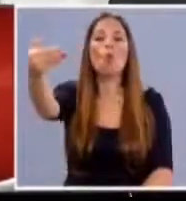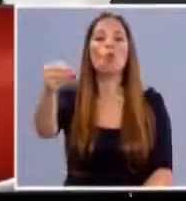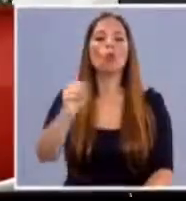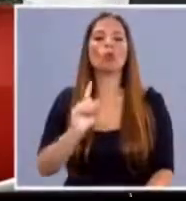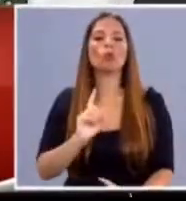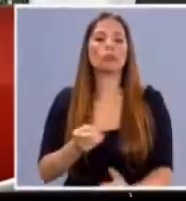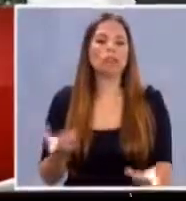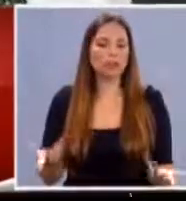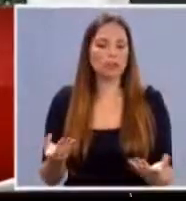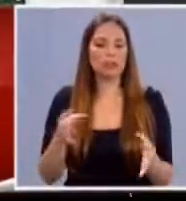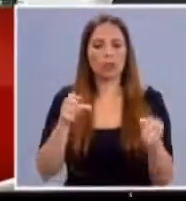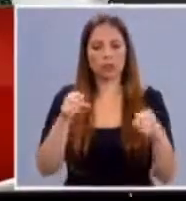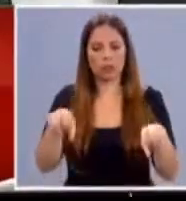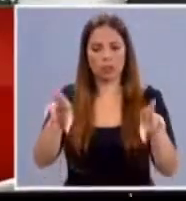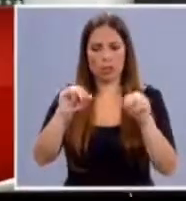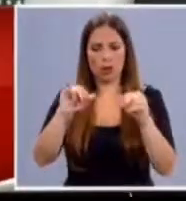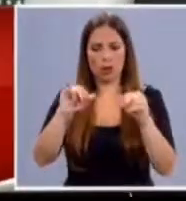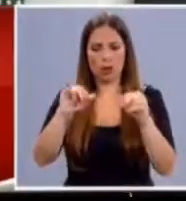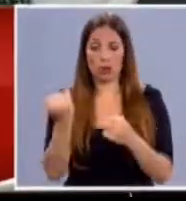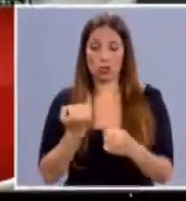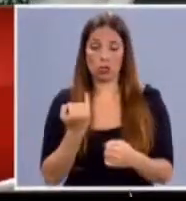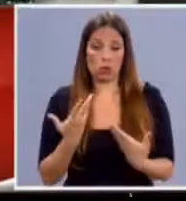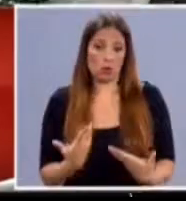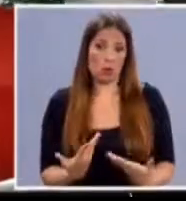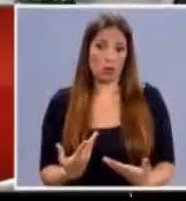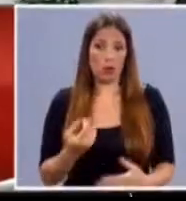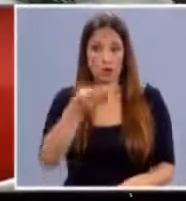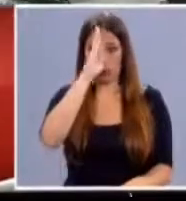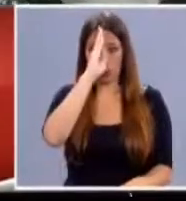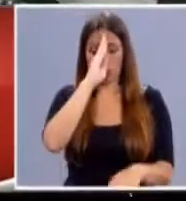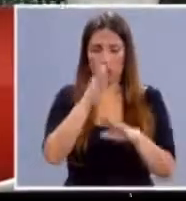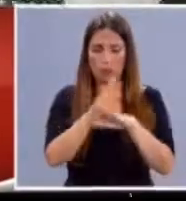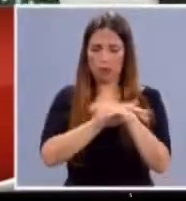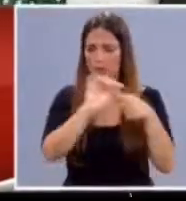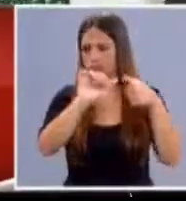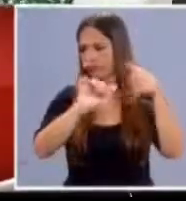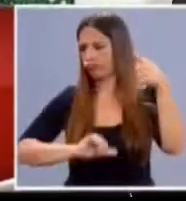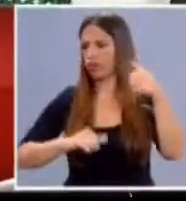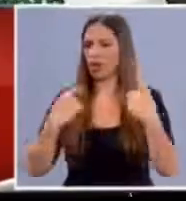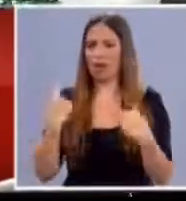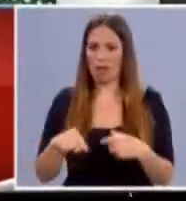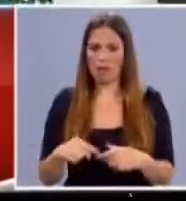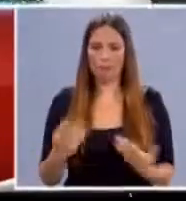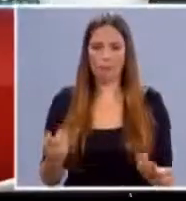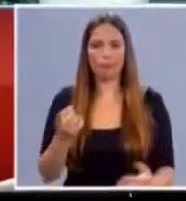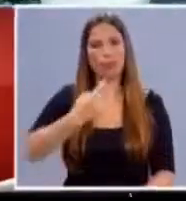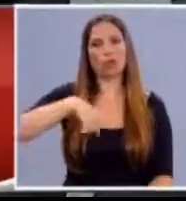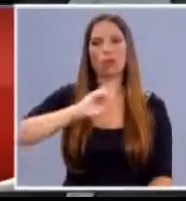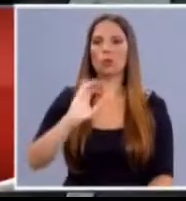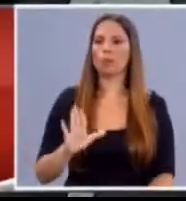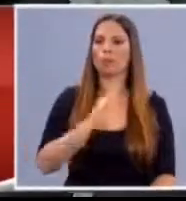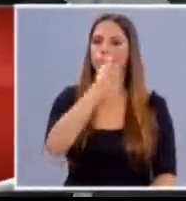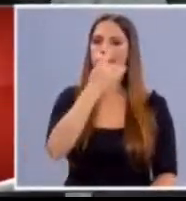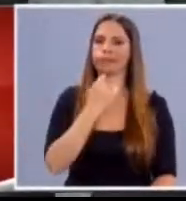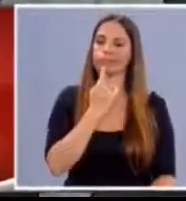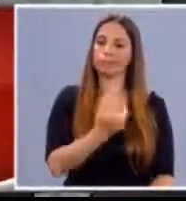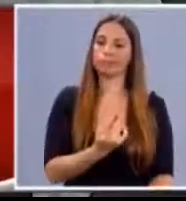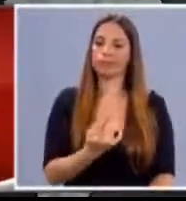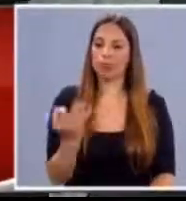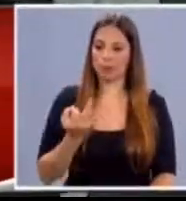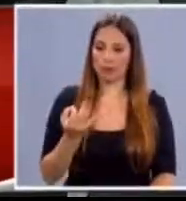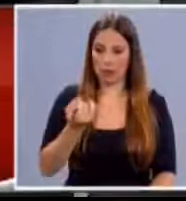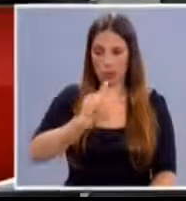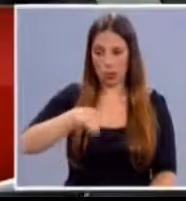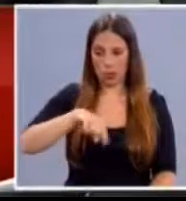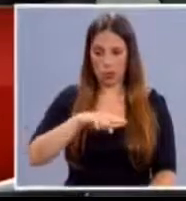instituição, cheia de pergaminhas, como é o Sporting Clube Portugal. Nós dissemos desde a primeira hora, estamos aqui